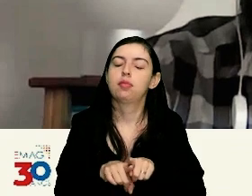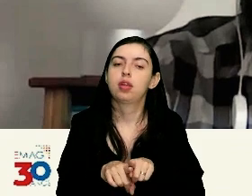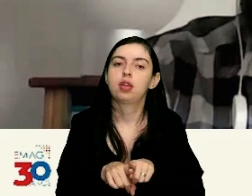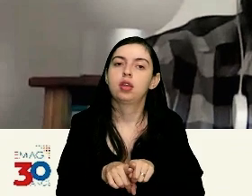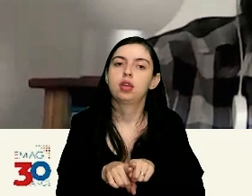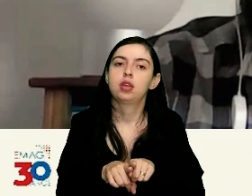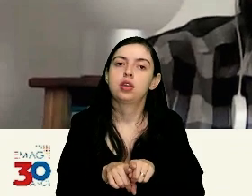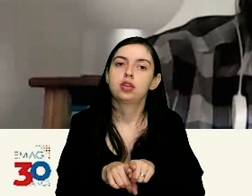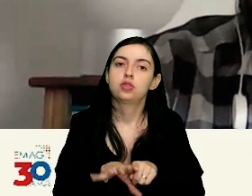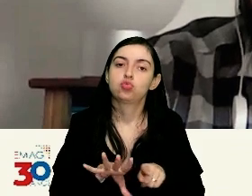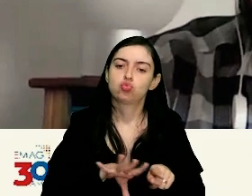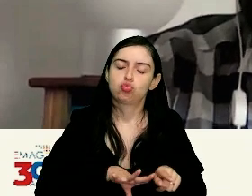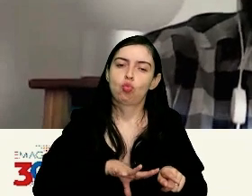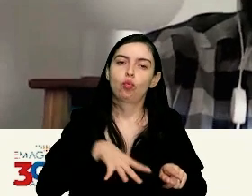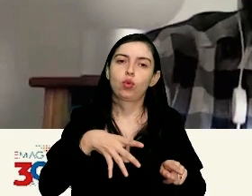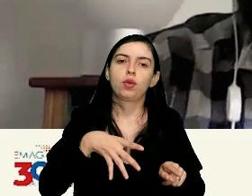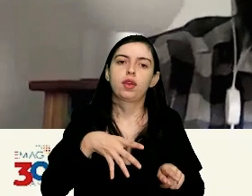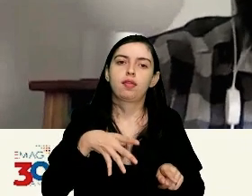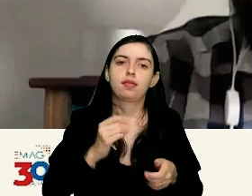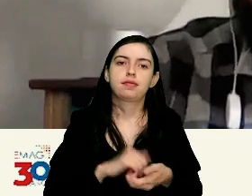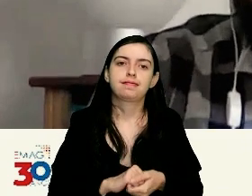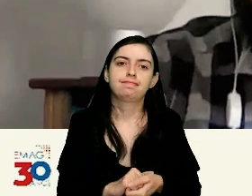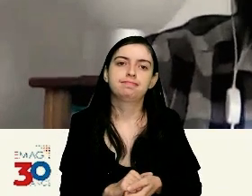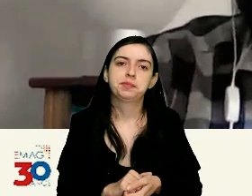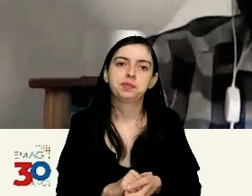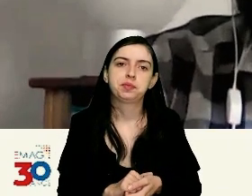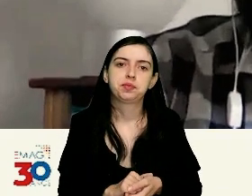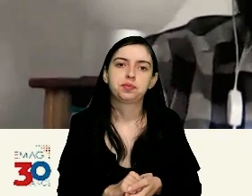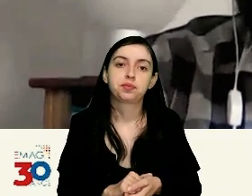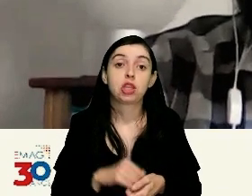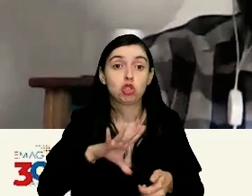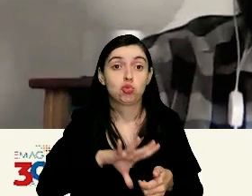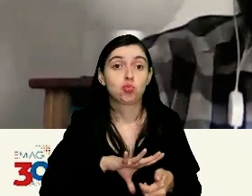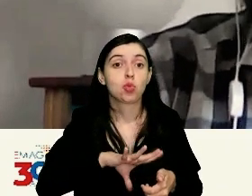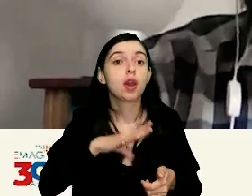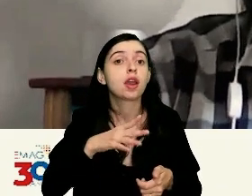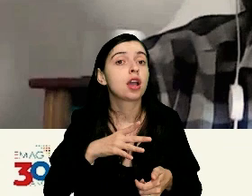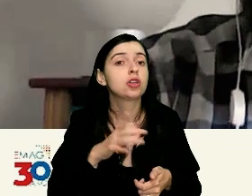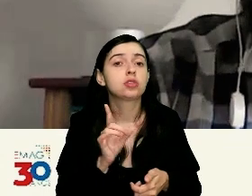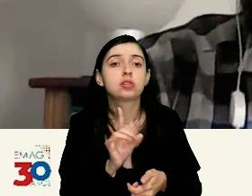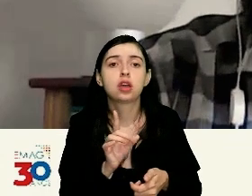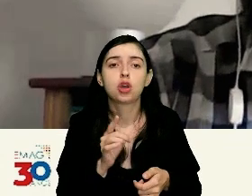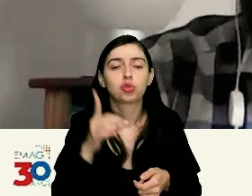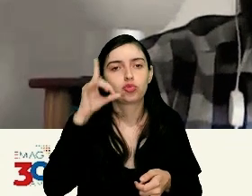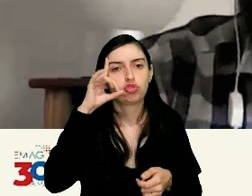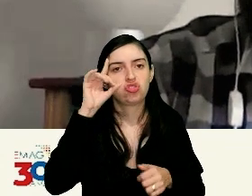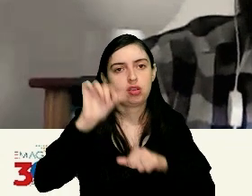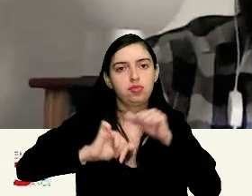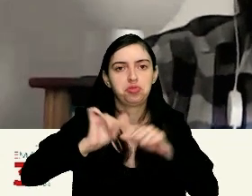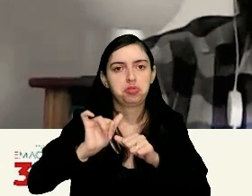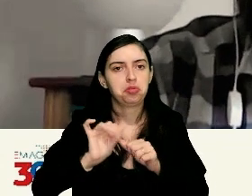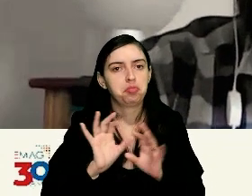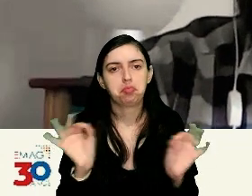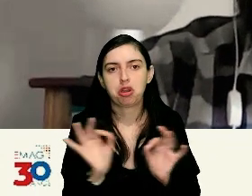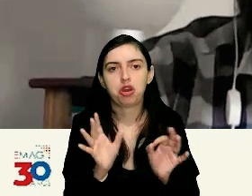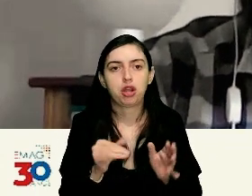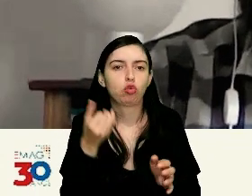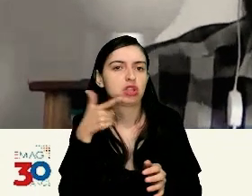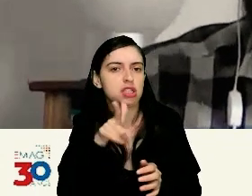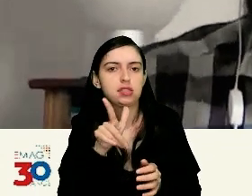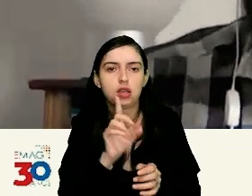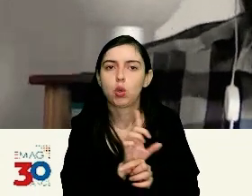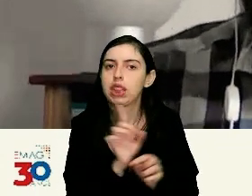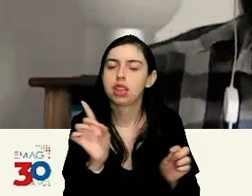despertem para isso. E esse despertar não vai ser de um dia para o outro. Porque existem muitos homens